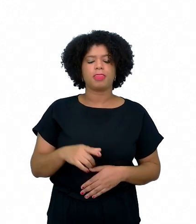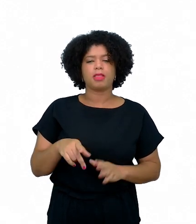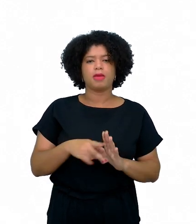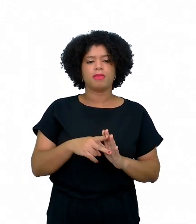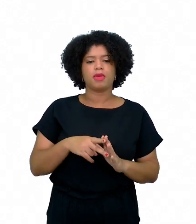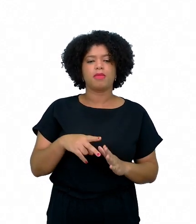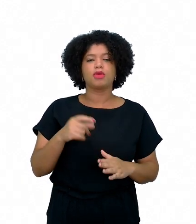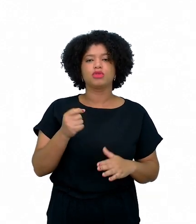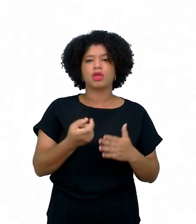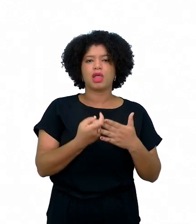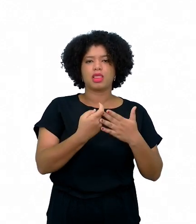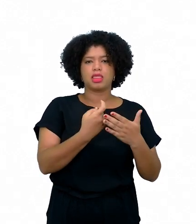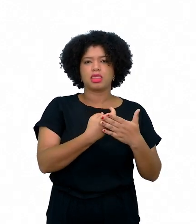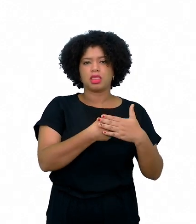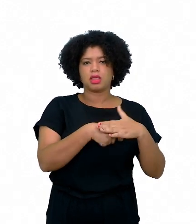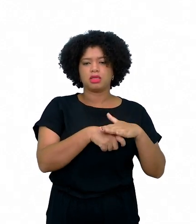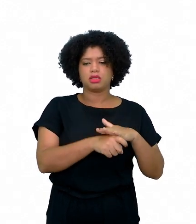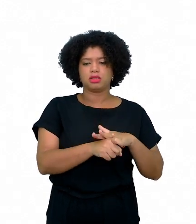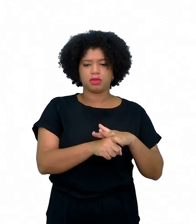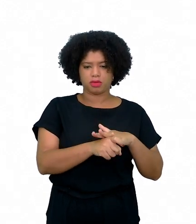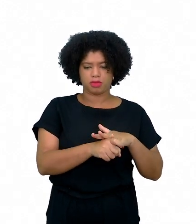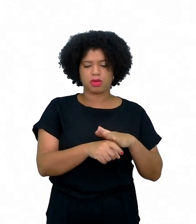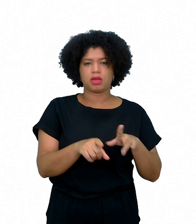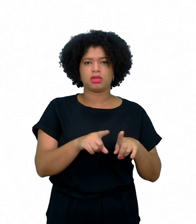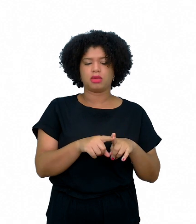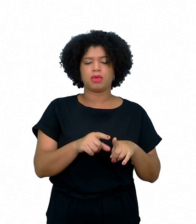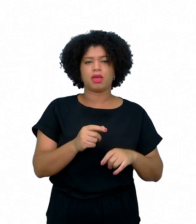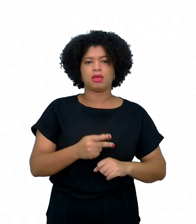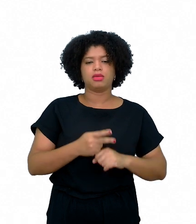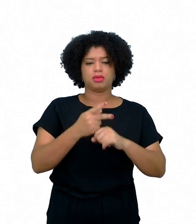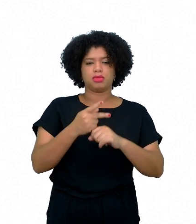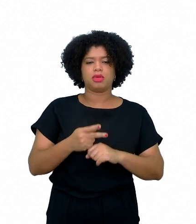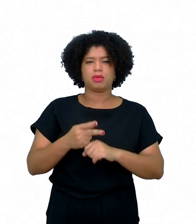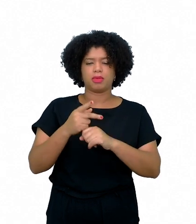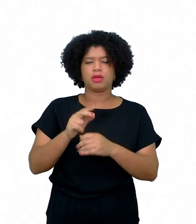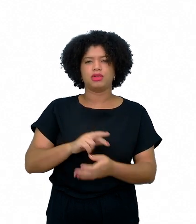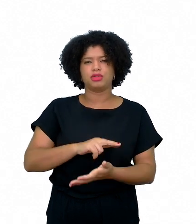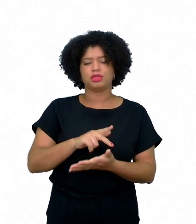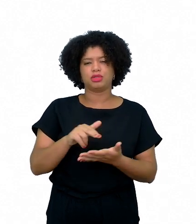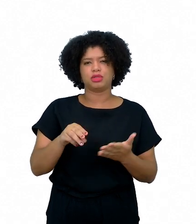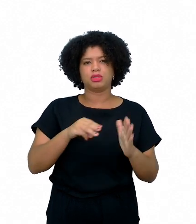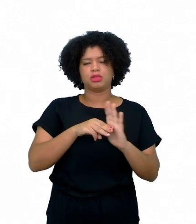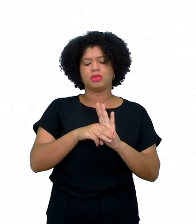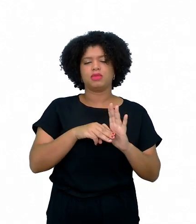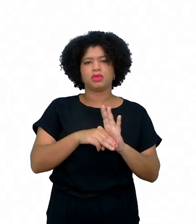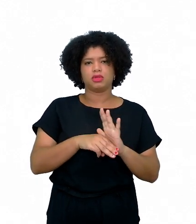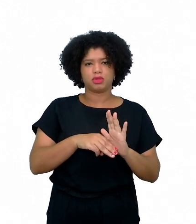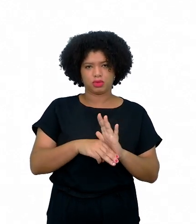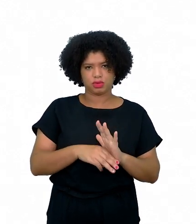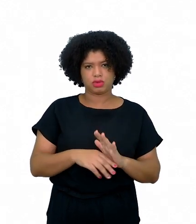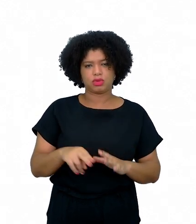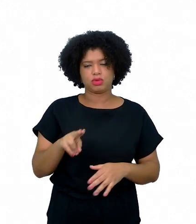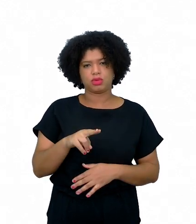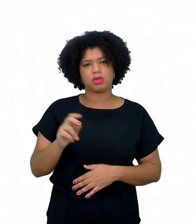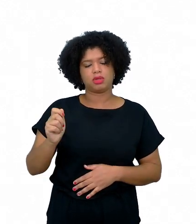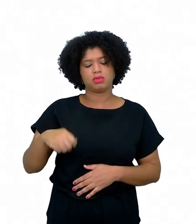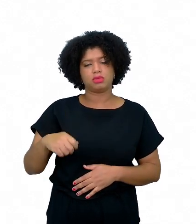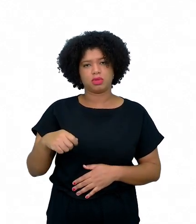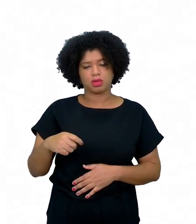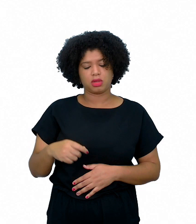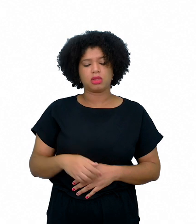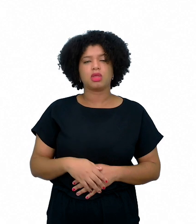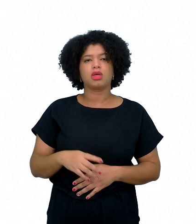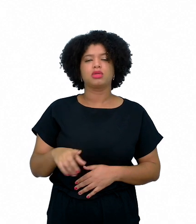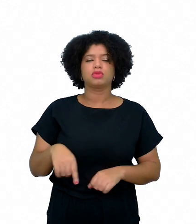design thinking, da gamificação. Eu tenho uma série de metodologias, né, que nós, em